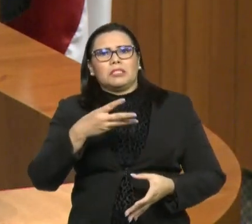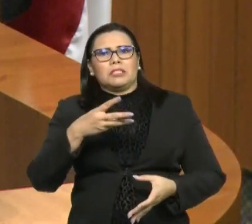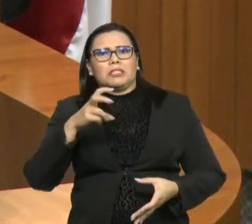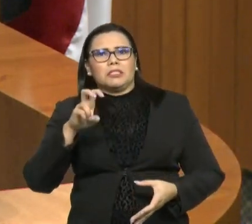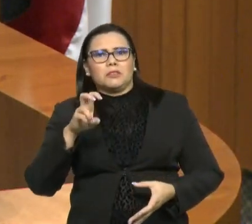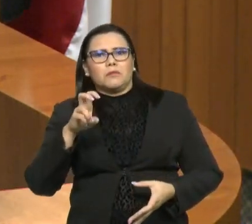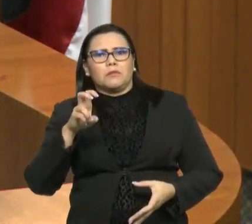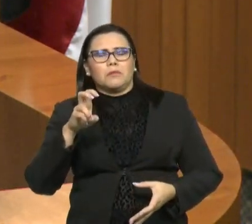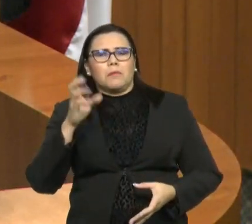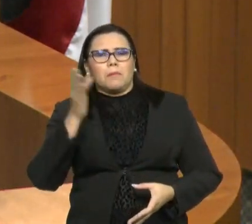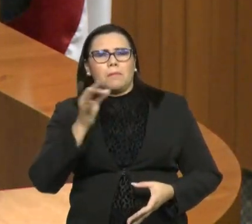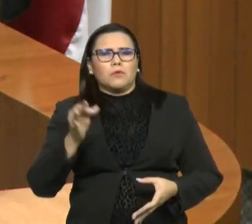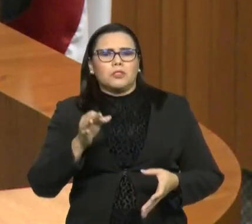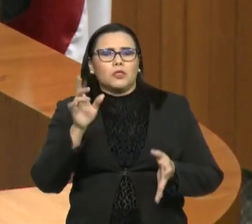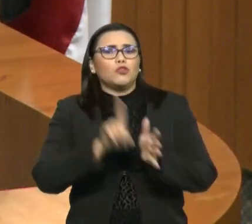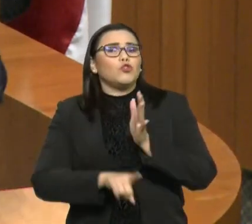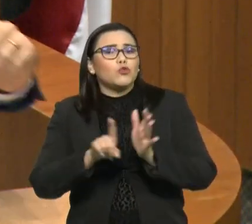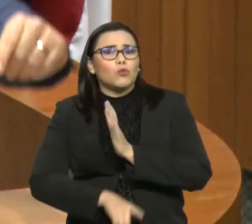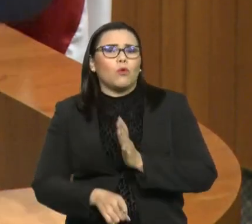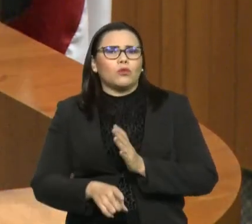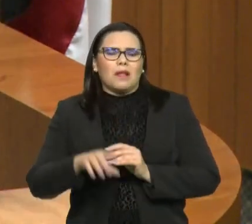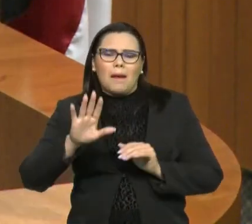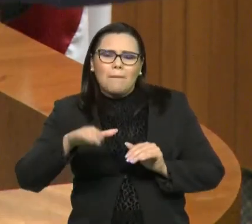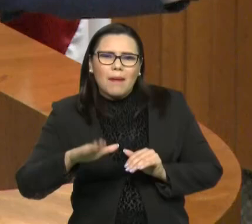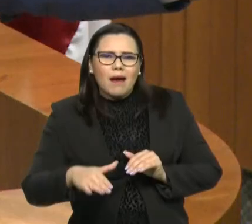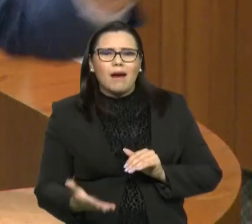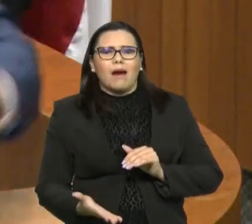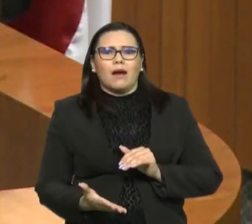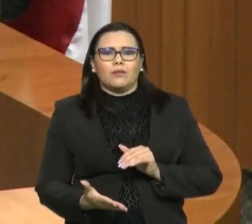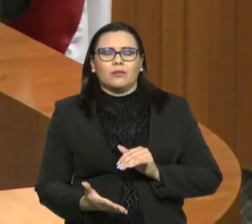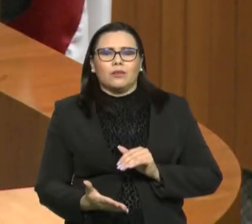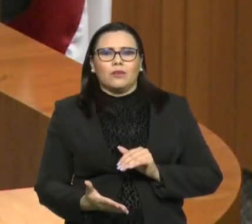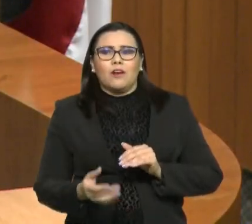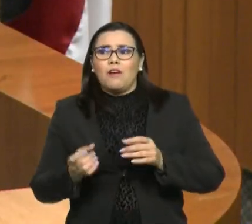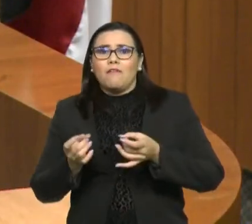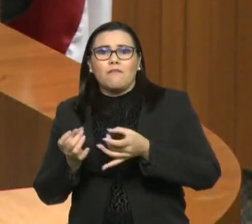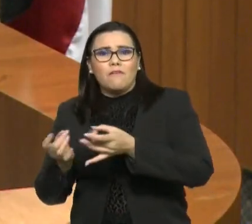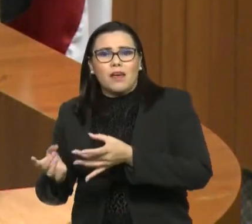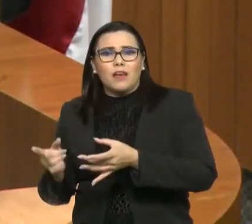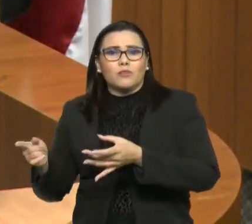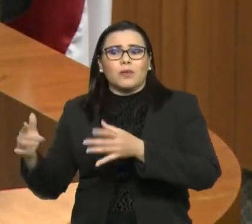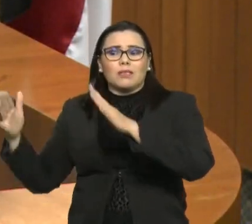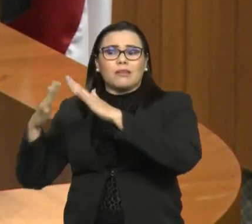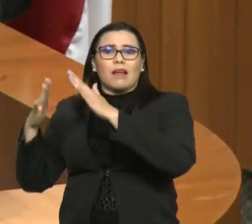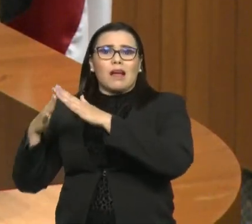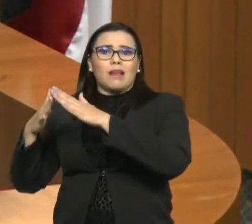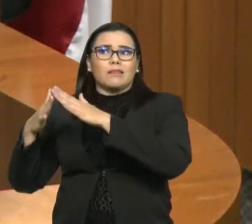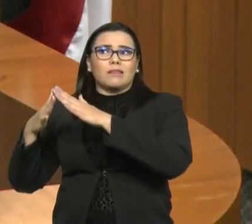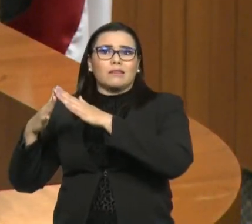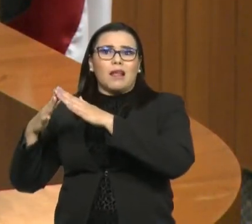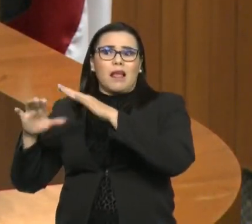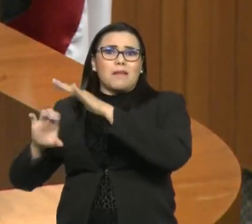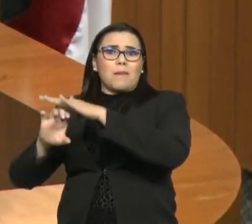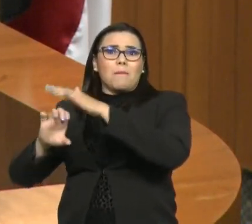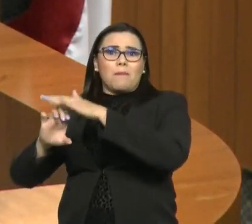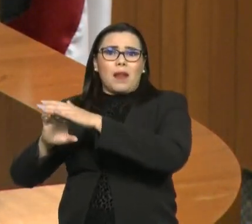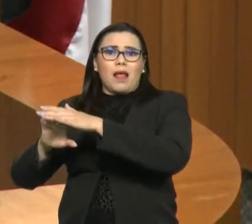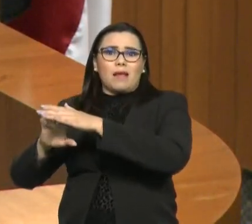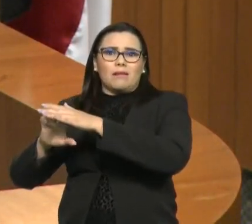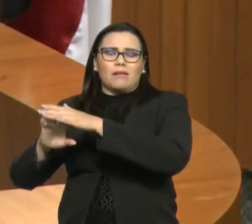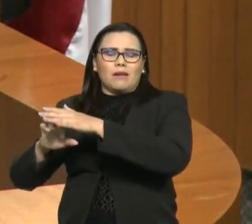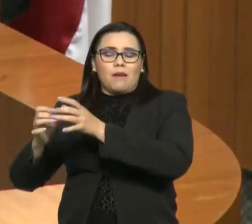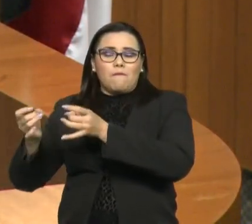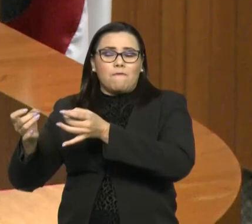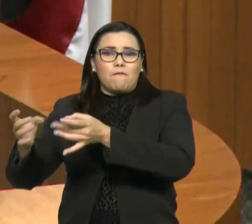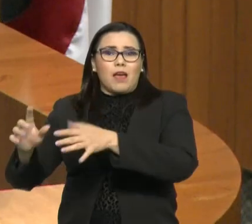cesta básica. Isso faz com que aumente-se a fome. Isso dificulta que as famílias mais humildes tenham